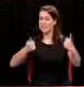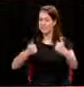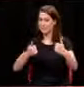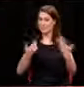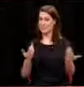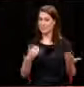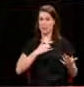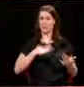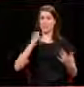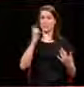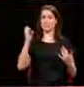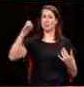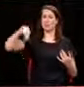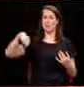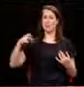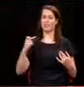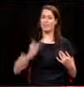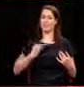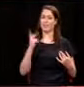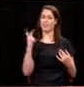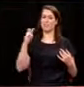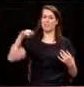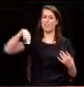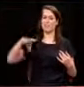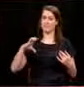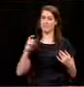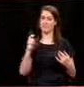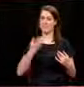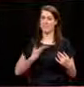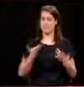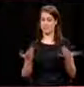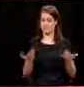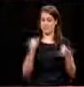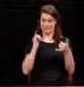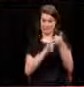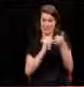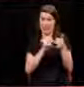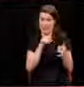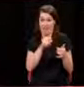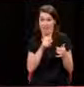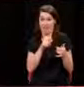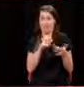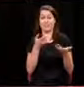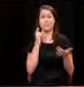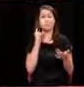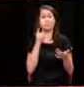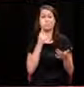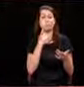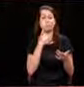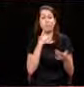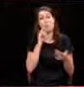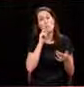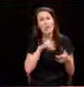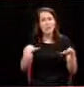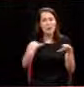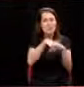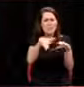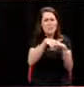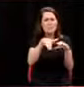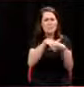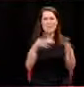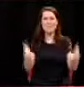adeptos que têm então esse problema de audição podem juntar-se a nós à conversa, têm apenas 10